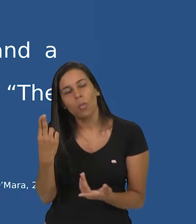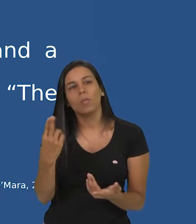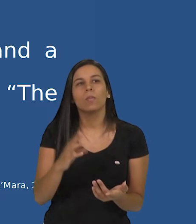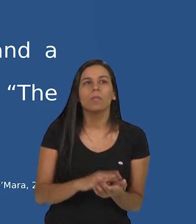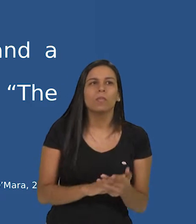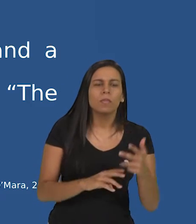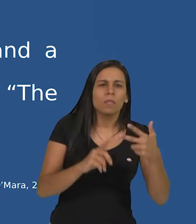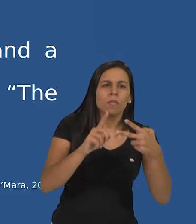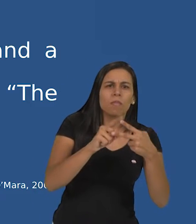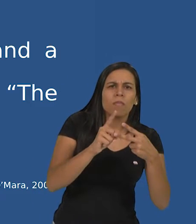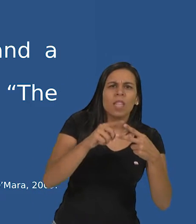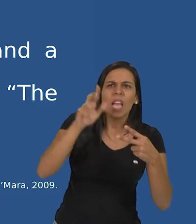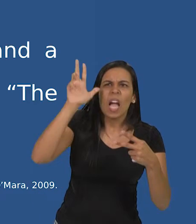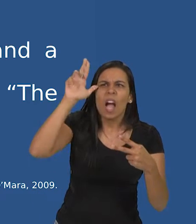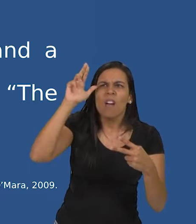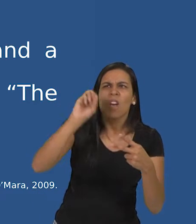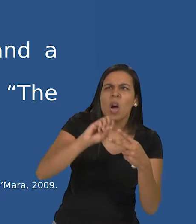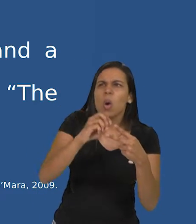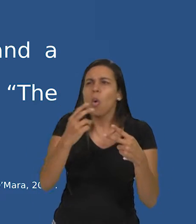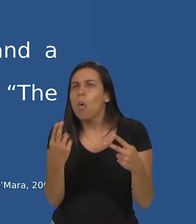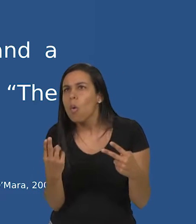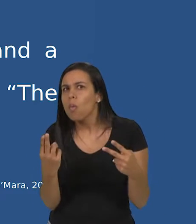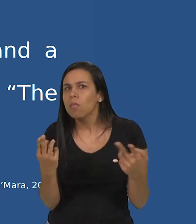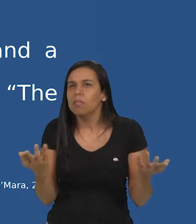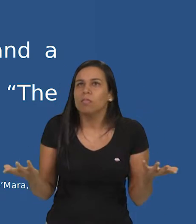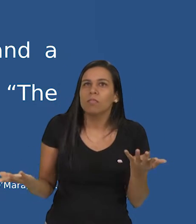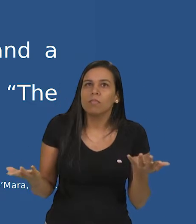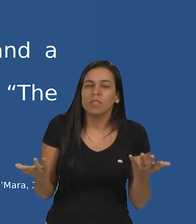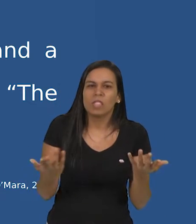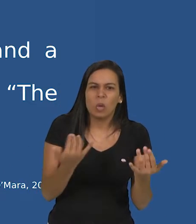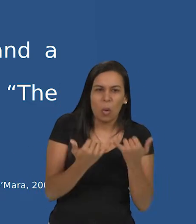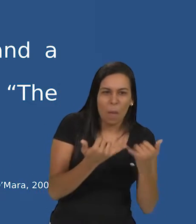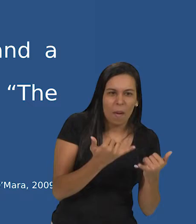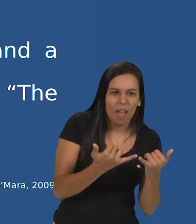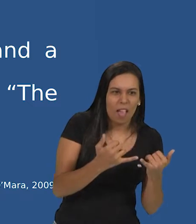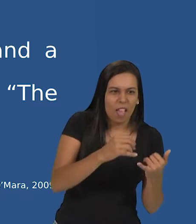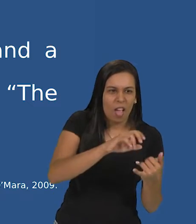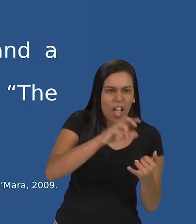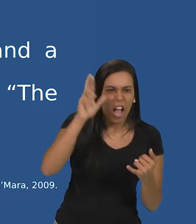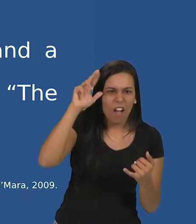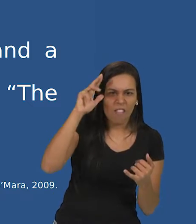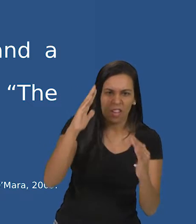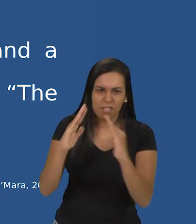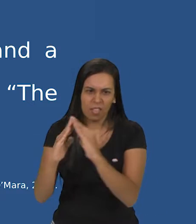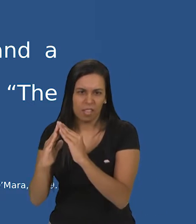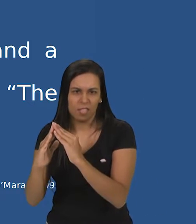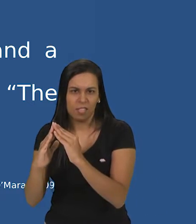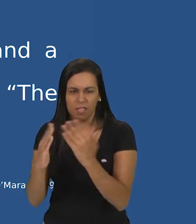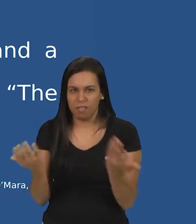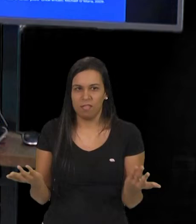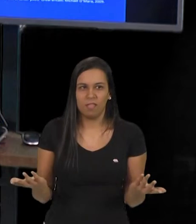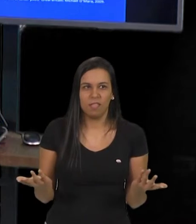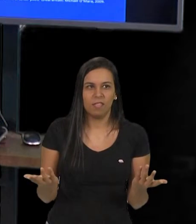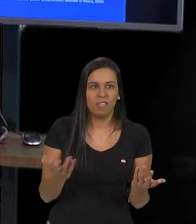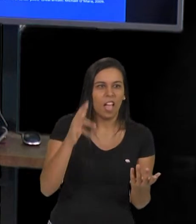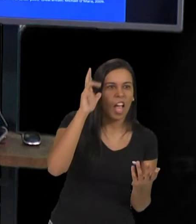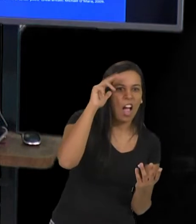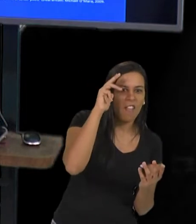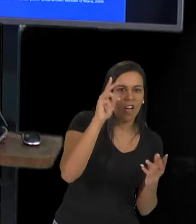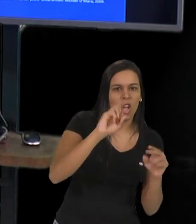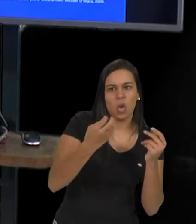cavalo ou. Então, geralmente, ninguém compara cavalo com uma casa, por exemplo, cavalo ou casa, né? Ou cavalo ou